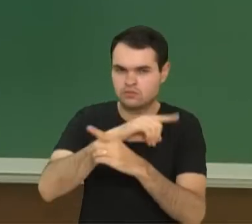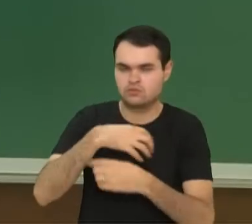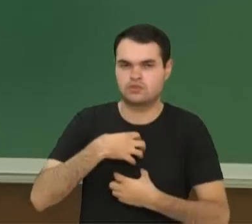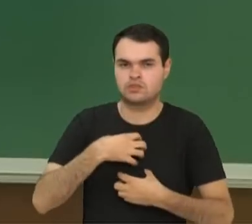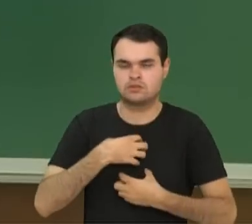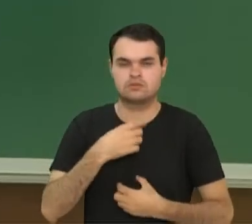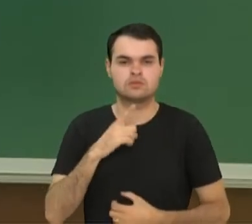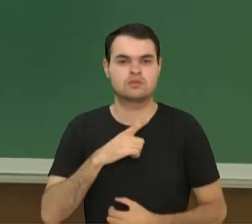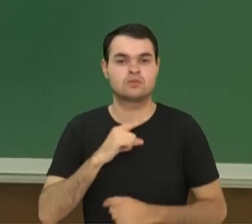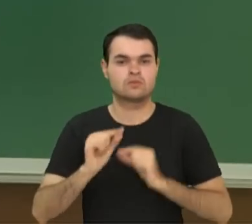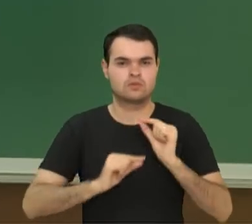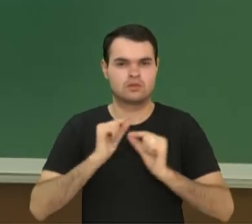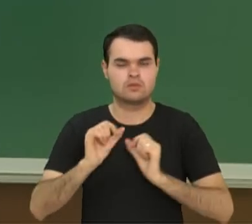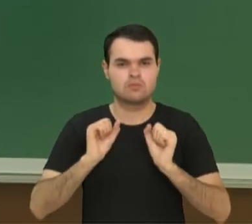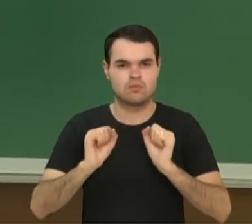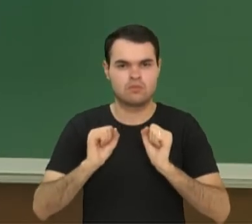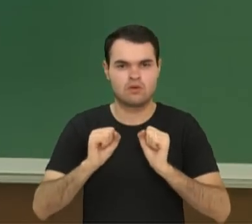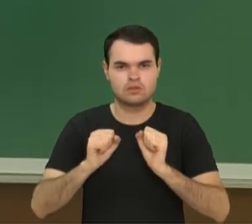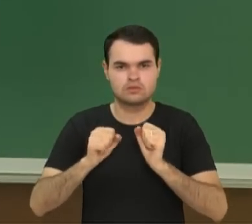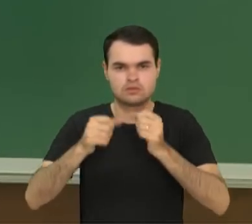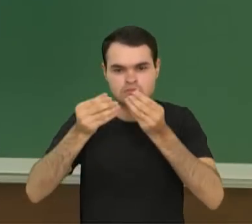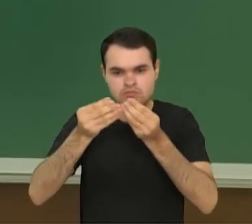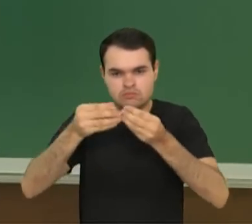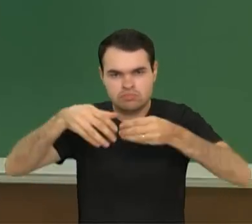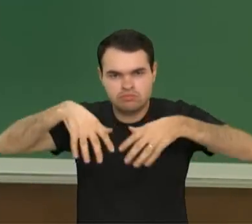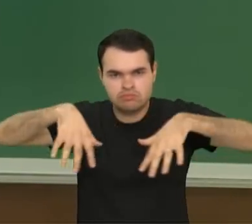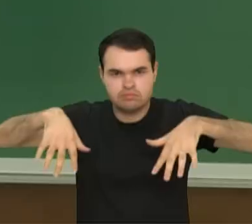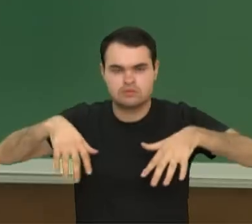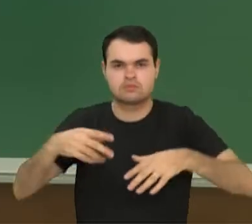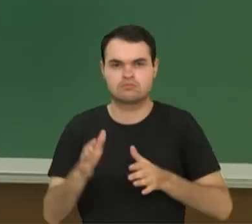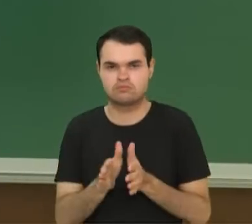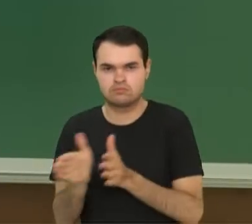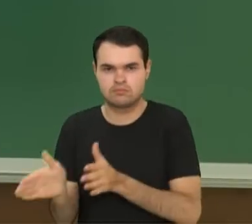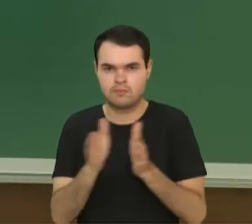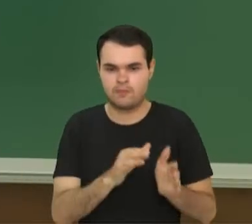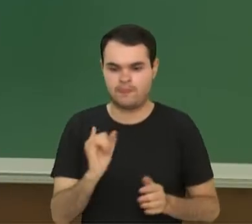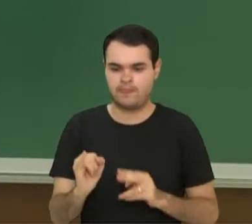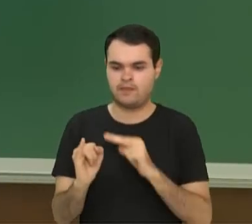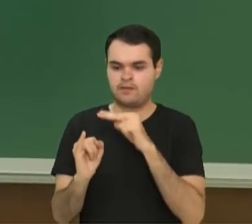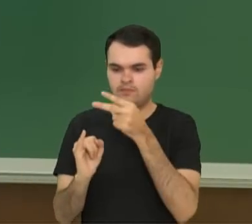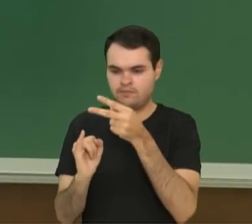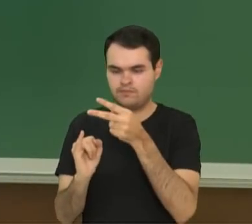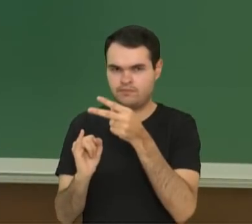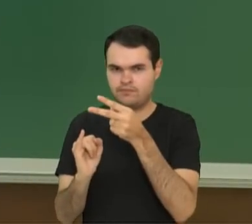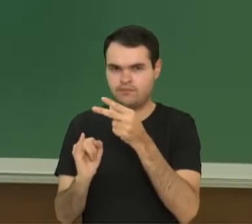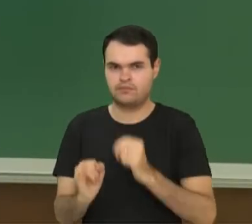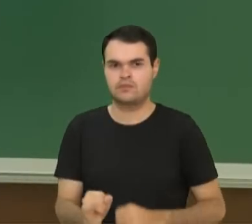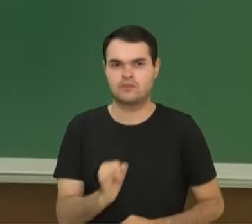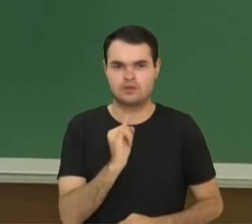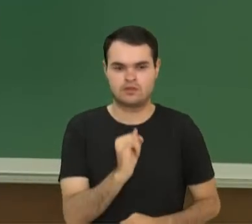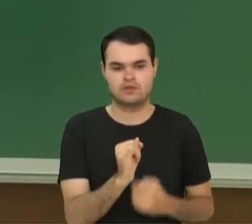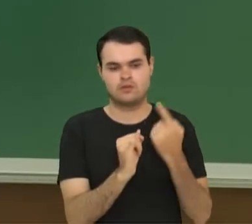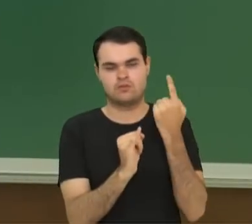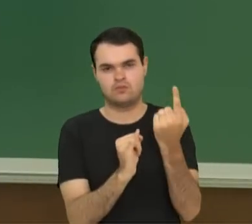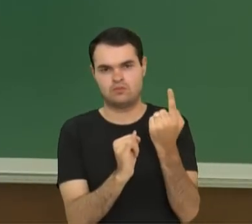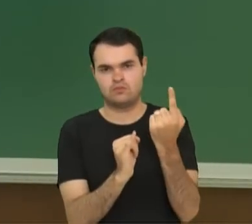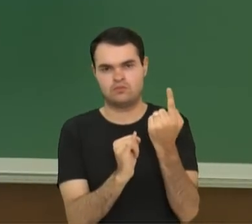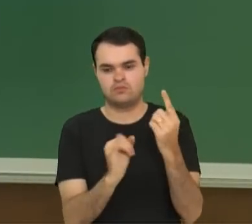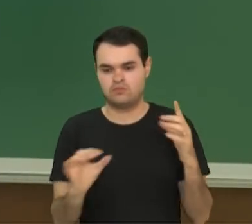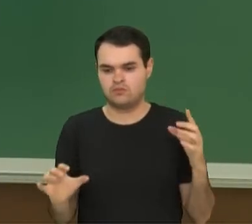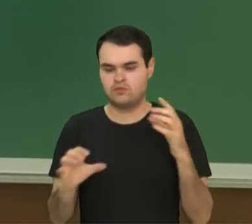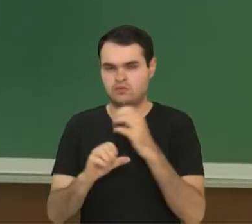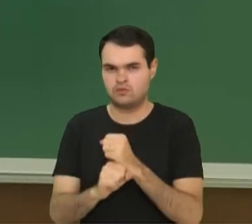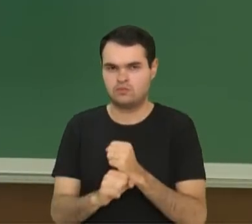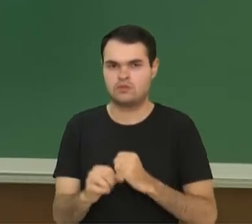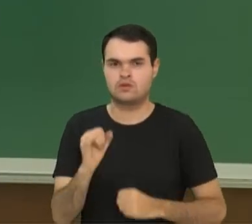inversa, eu posso fazer ele decomposto em duas partes. I ao quadrado e i elevado a 1. Somando os